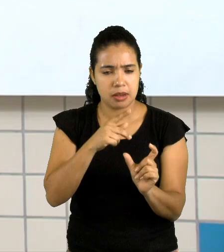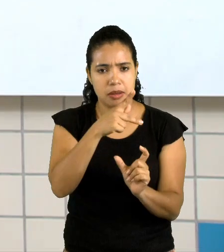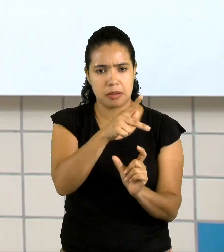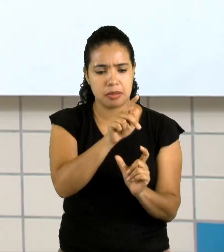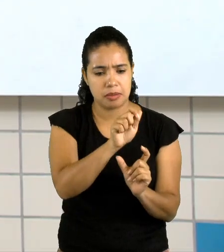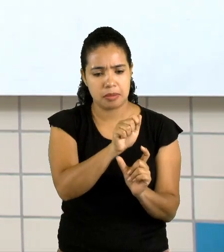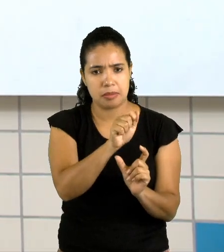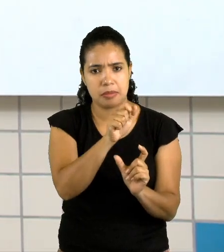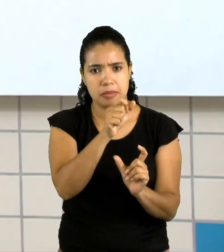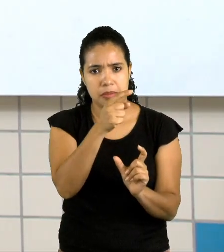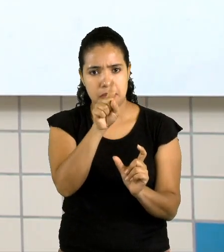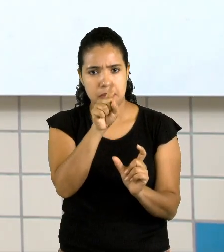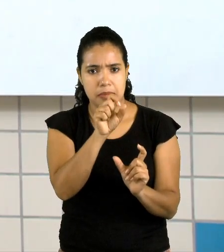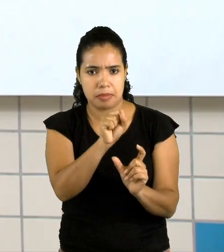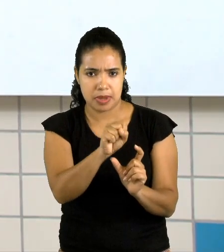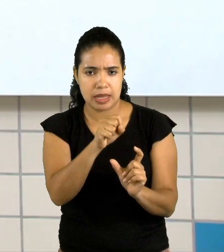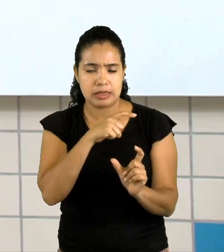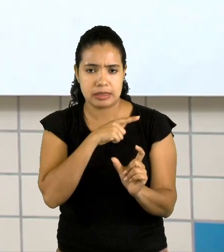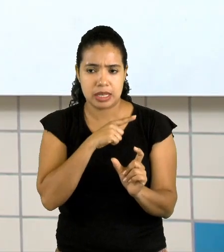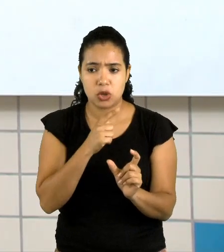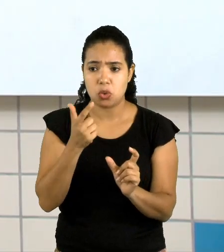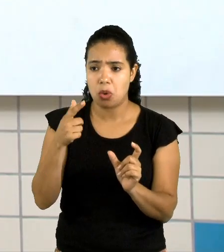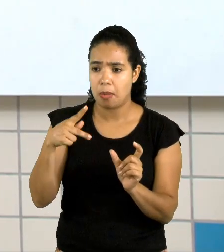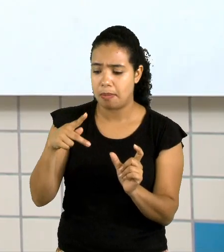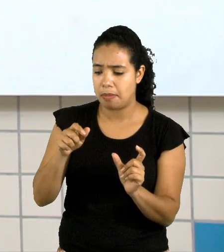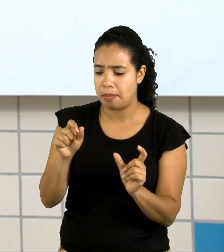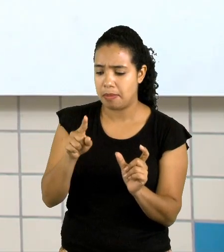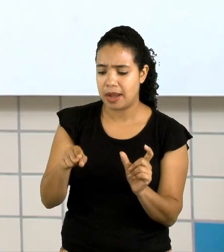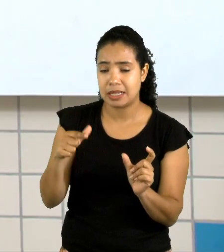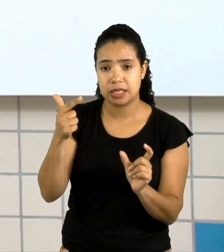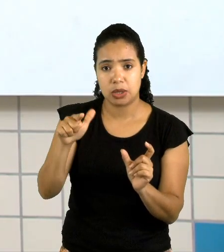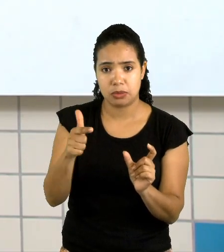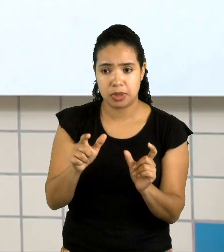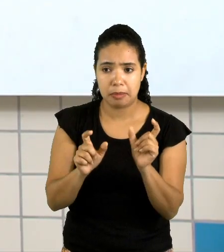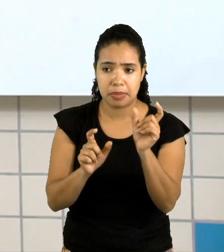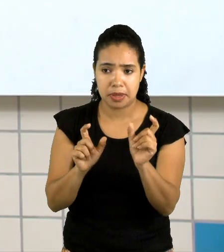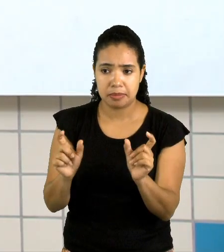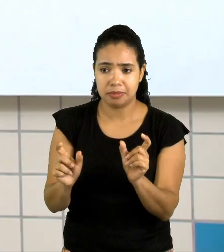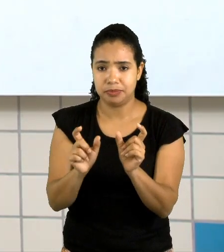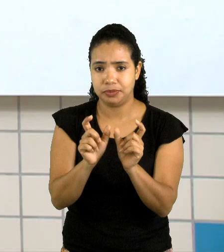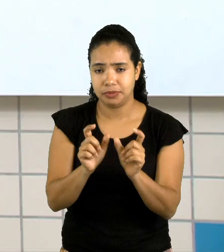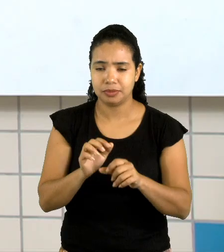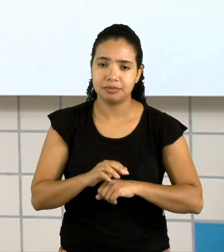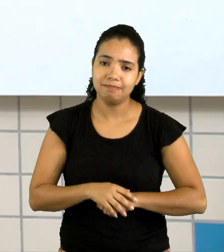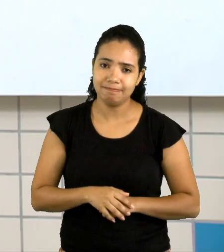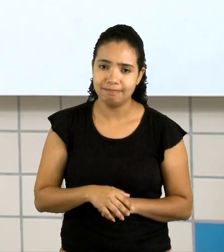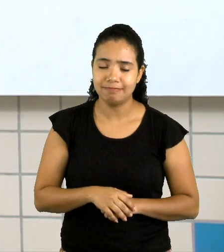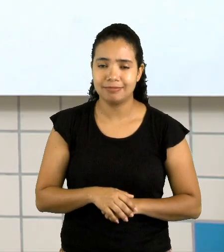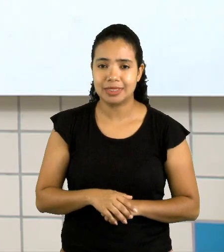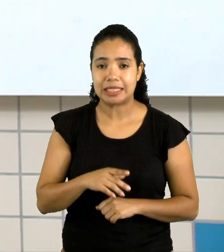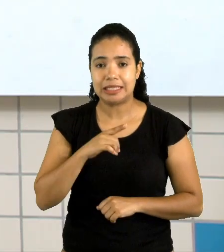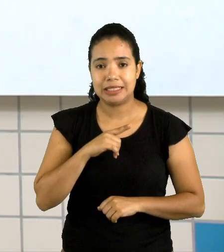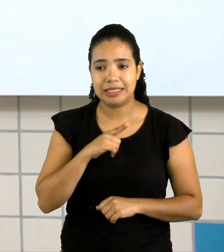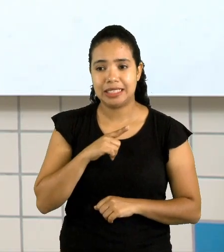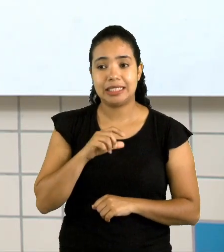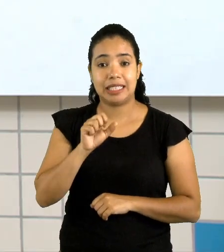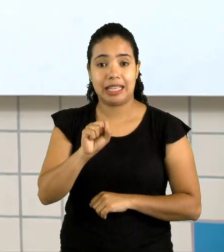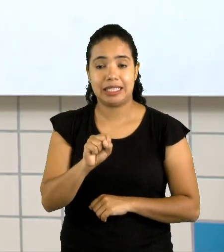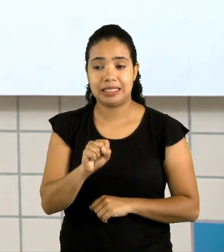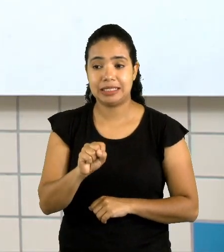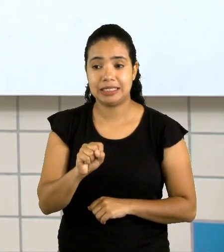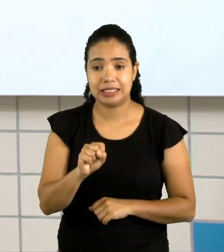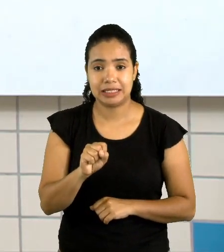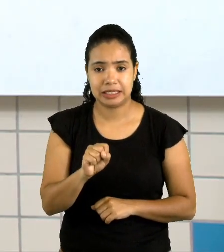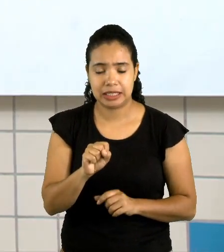tem acento? Porque ele vem depois da vogal A, é seguido de S. E